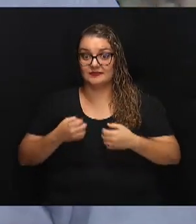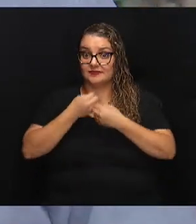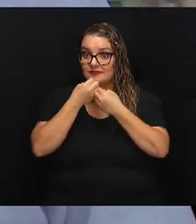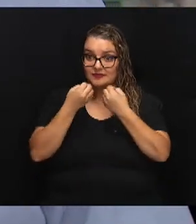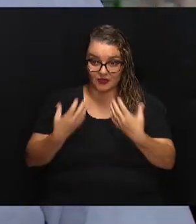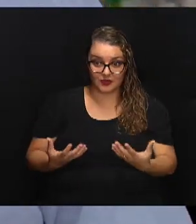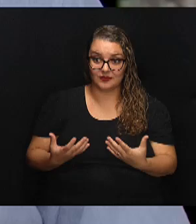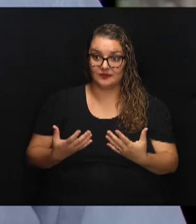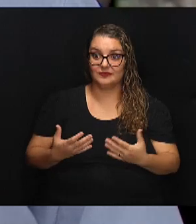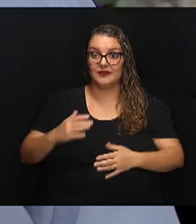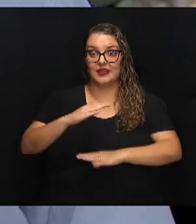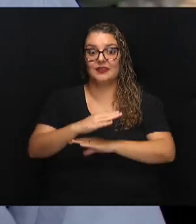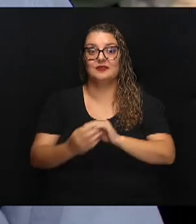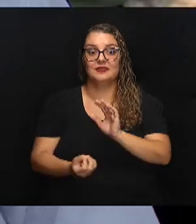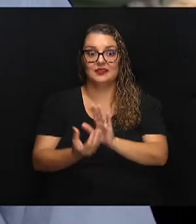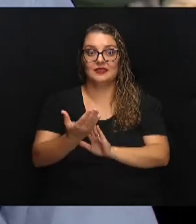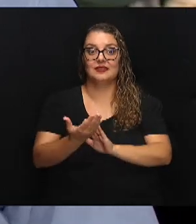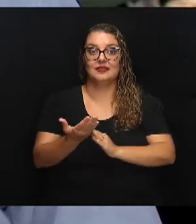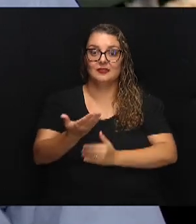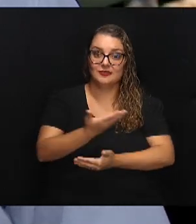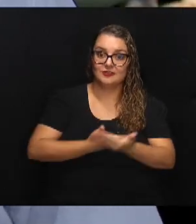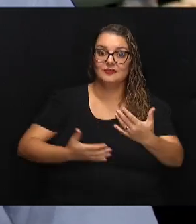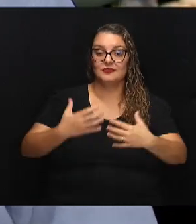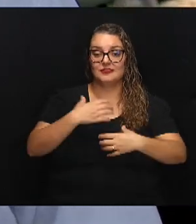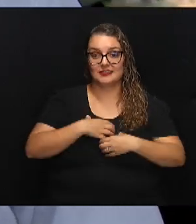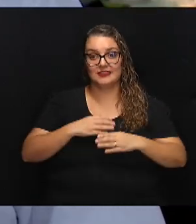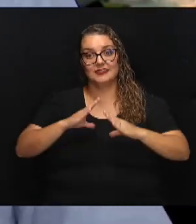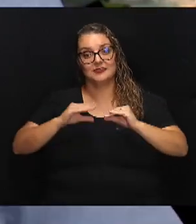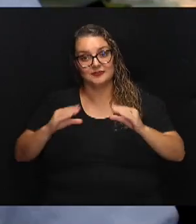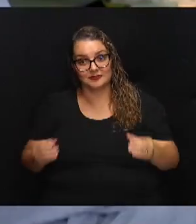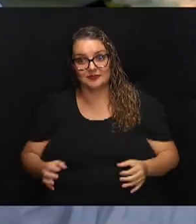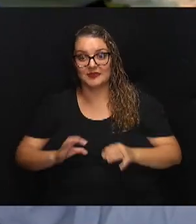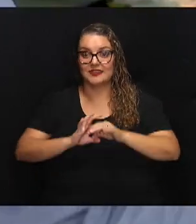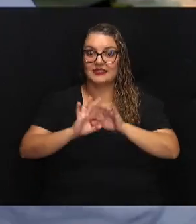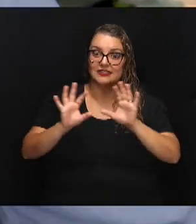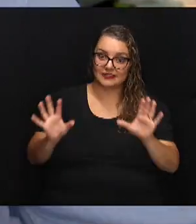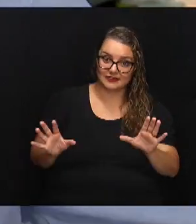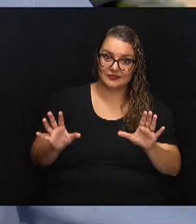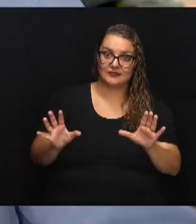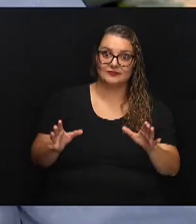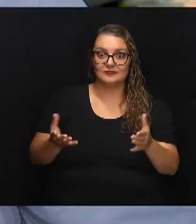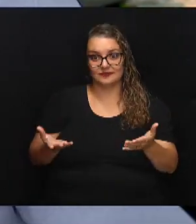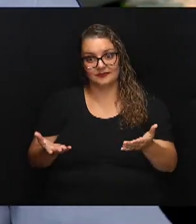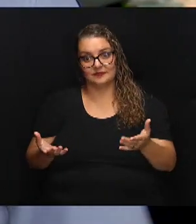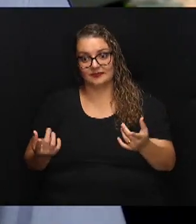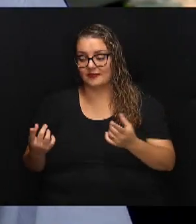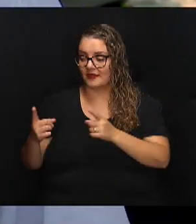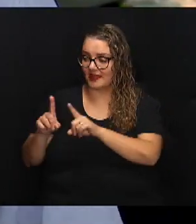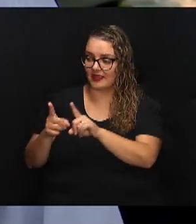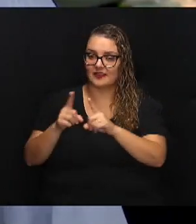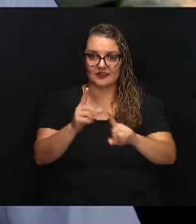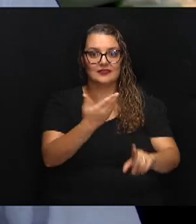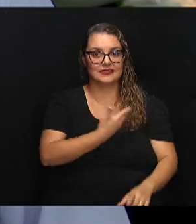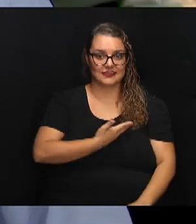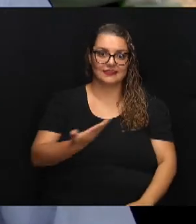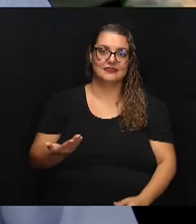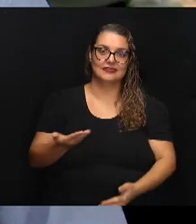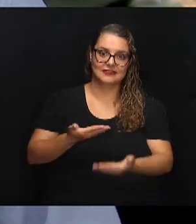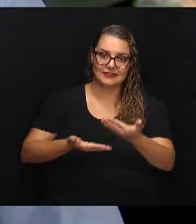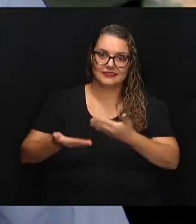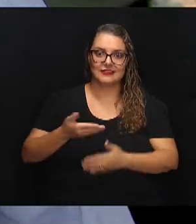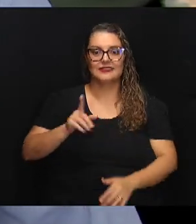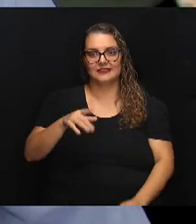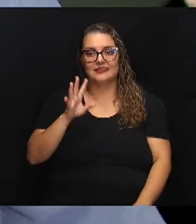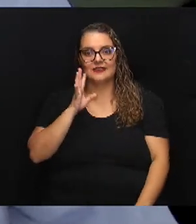da Câmara, criar um ambiente que todos se sintam bem, à vontade e formem vínculos de amizade. Então, é